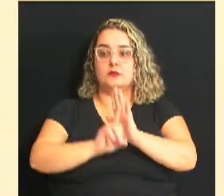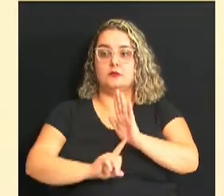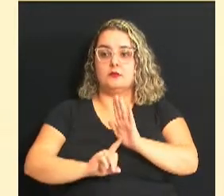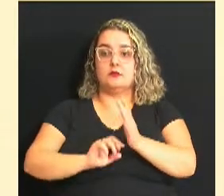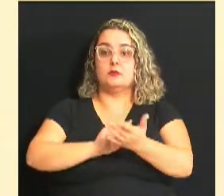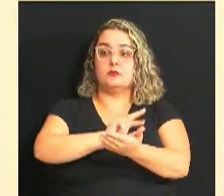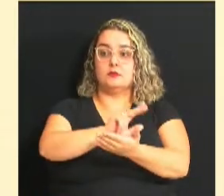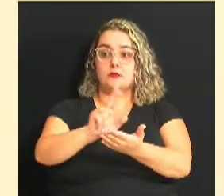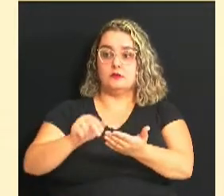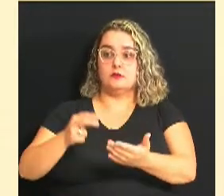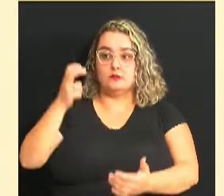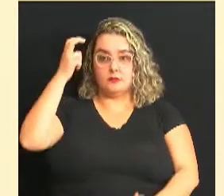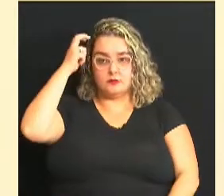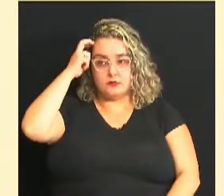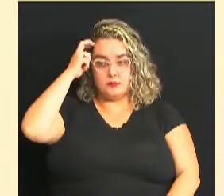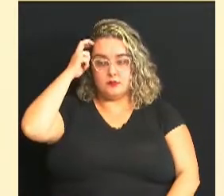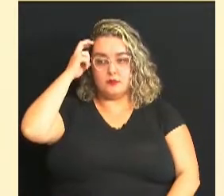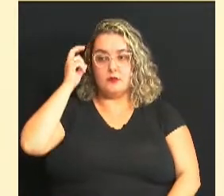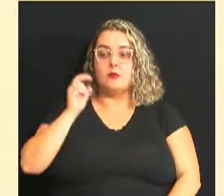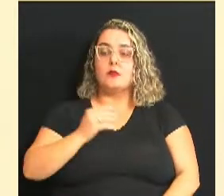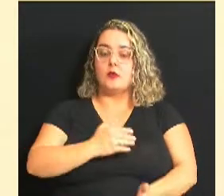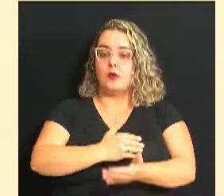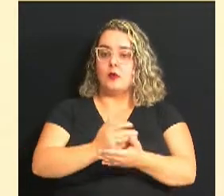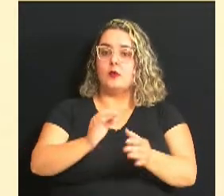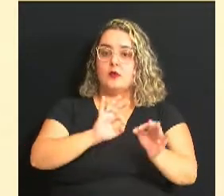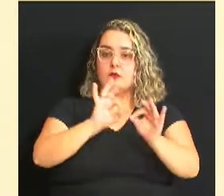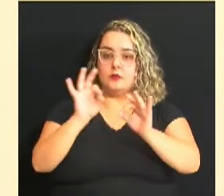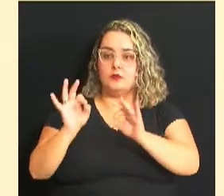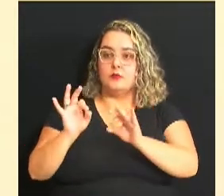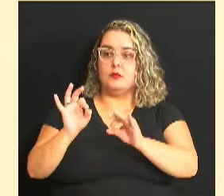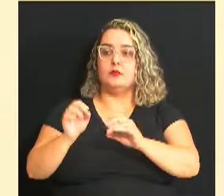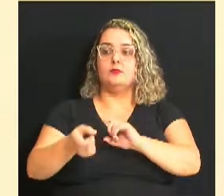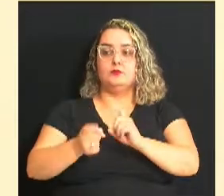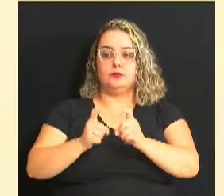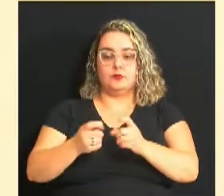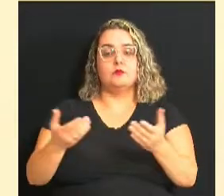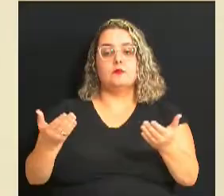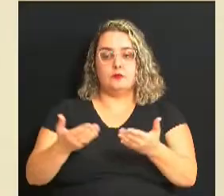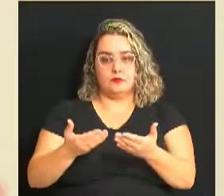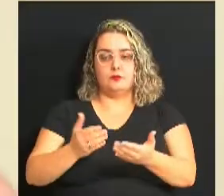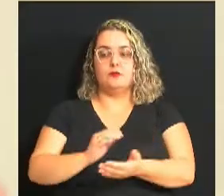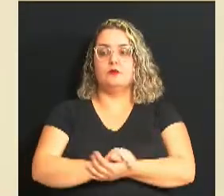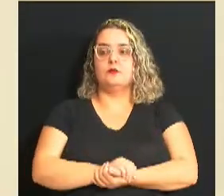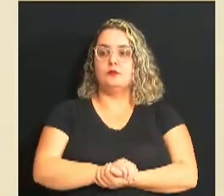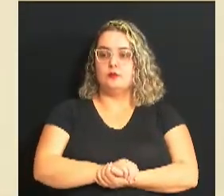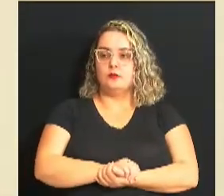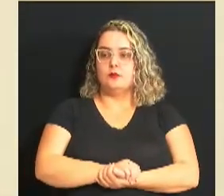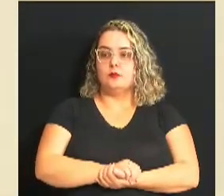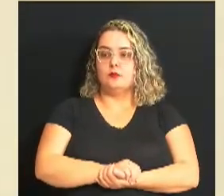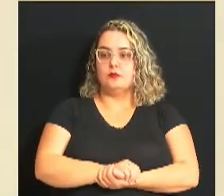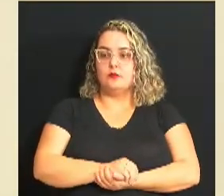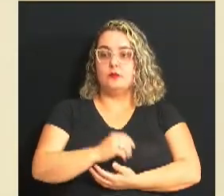Diversidade Cultural. Vocês passam a acompanhar essa reunião a partir de agora.